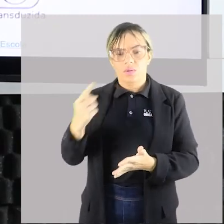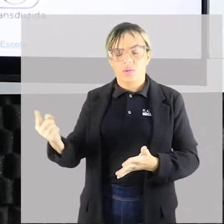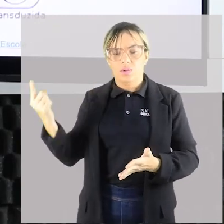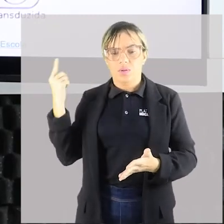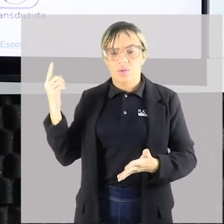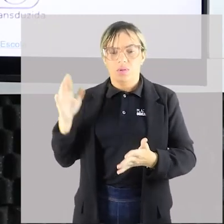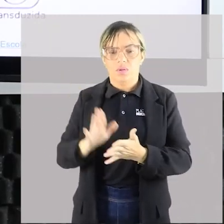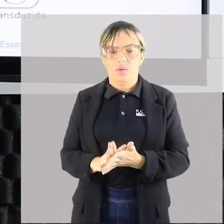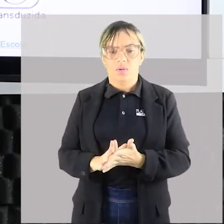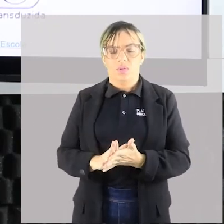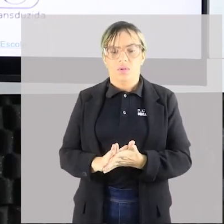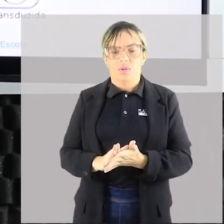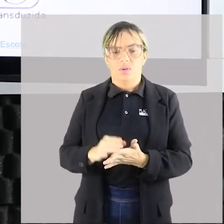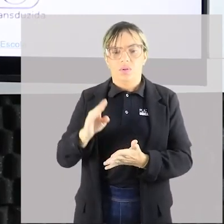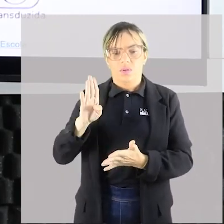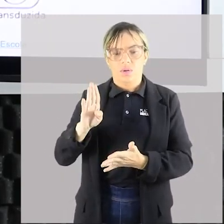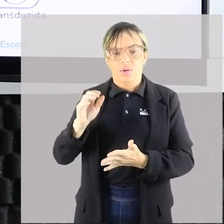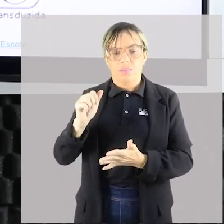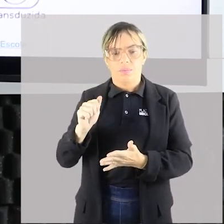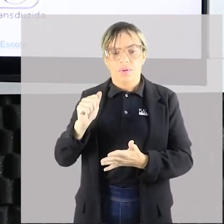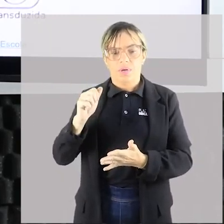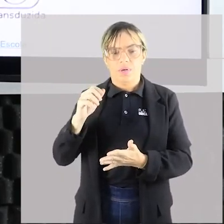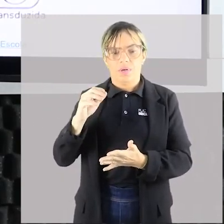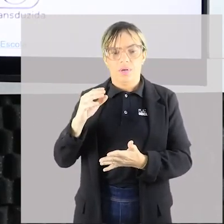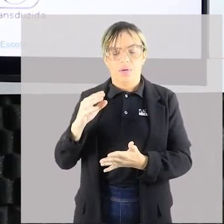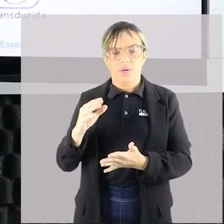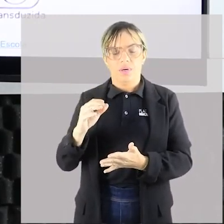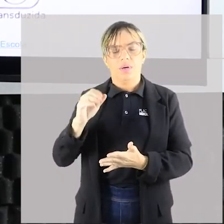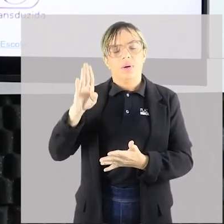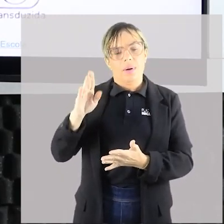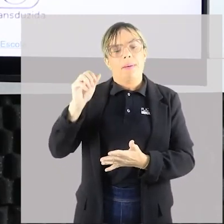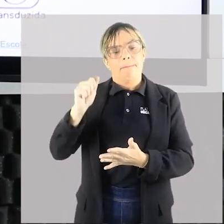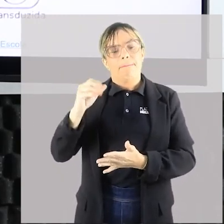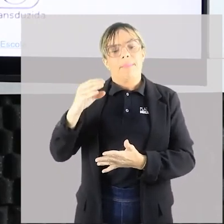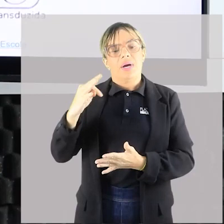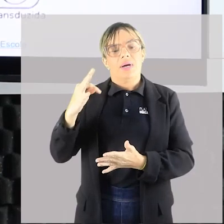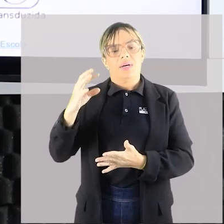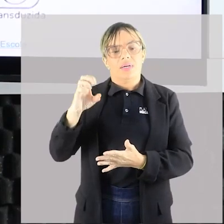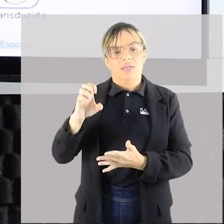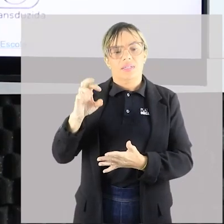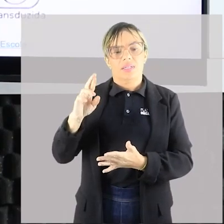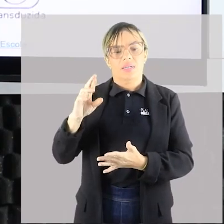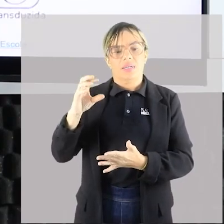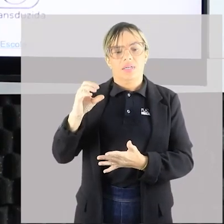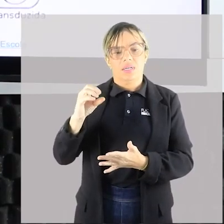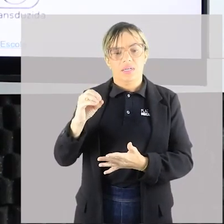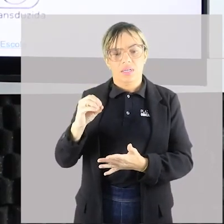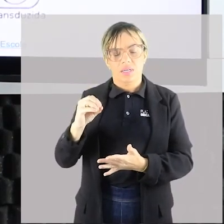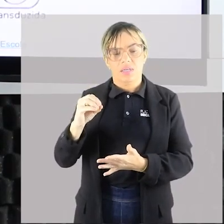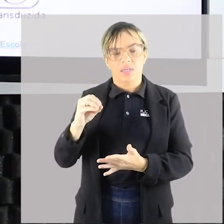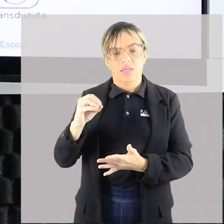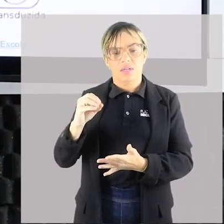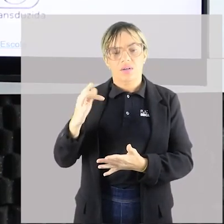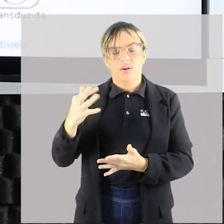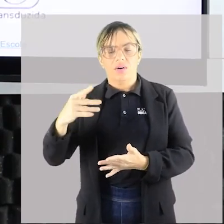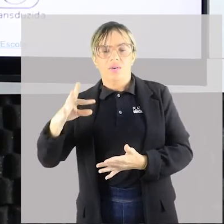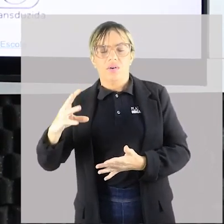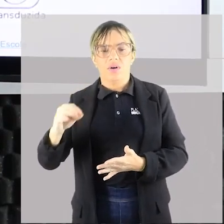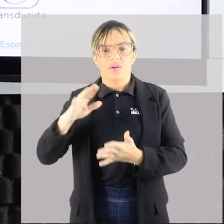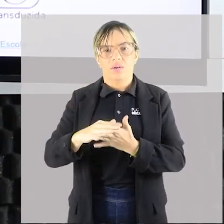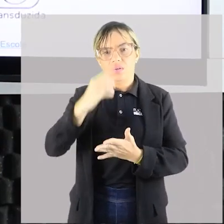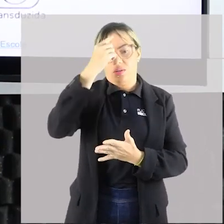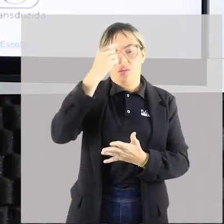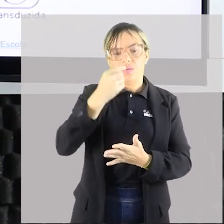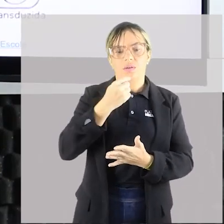vírus de bacteriófago, tá? Conforme aí a gente observa na imagem. Então, esse vírus,